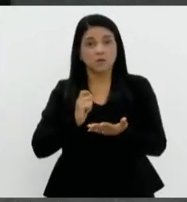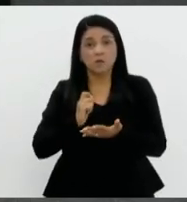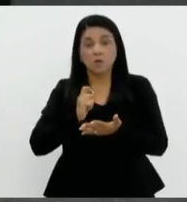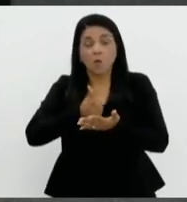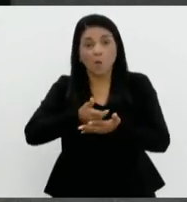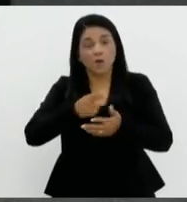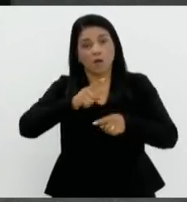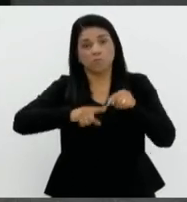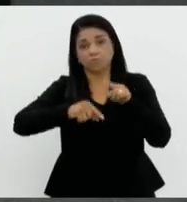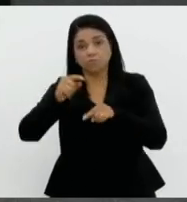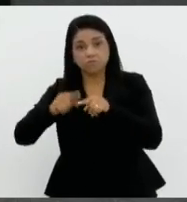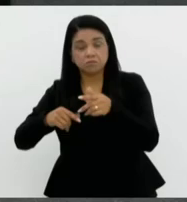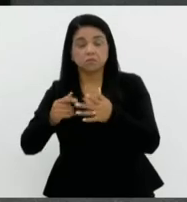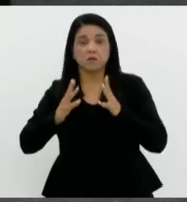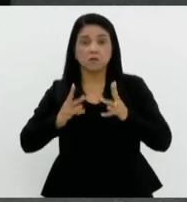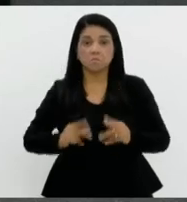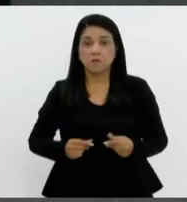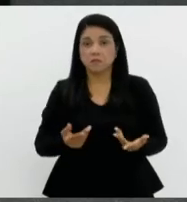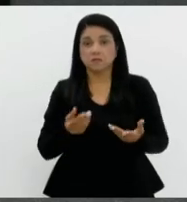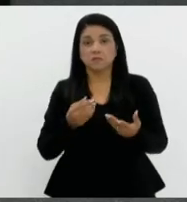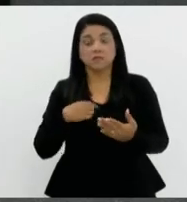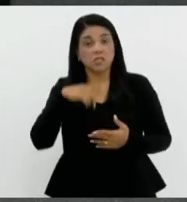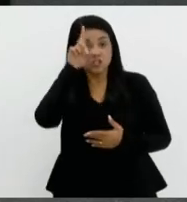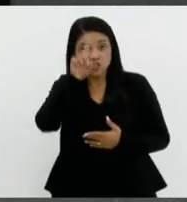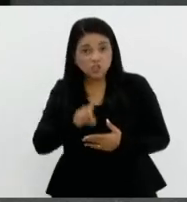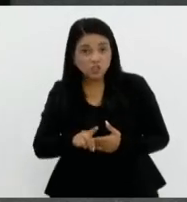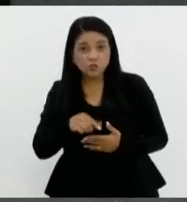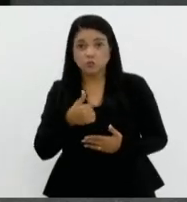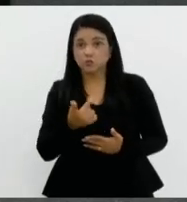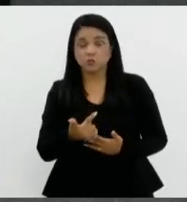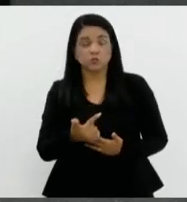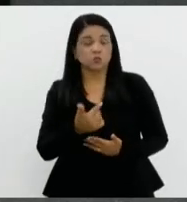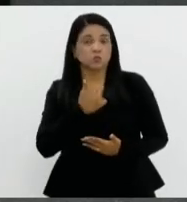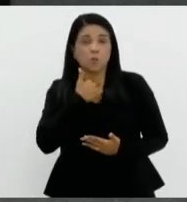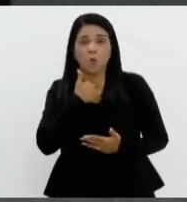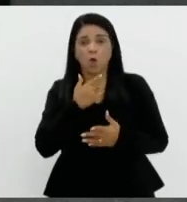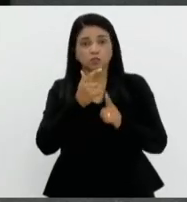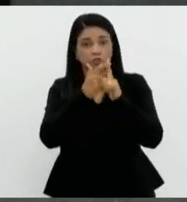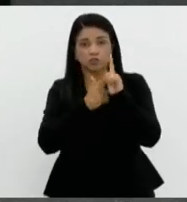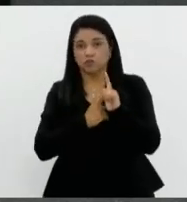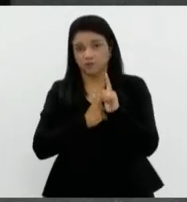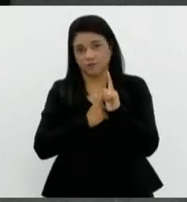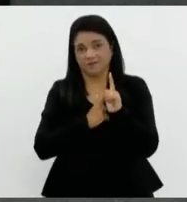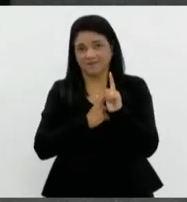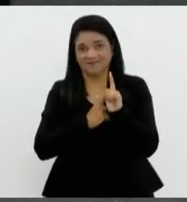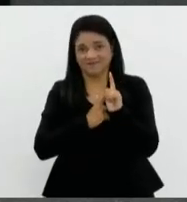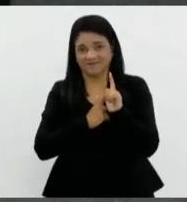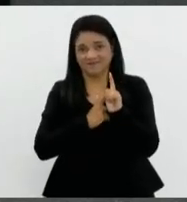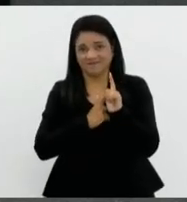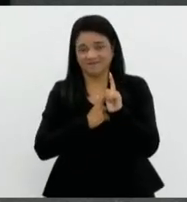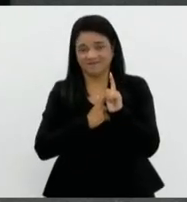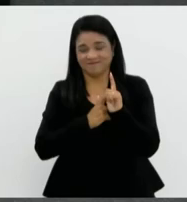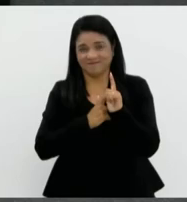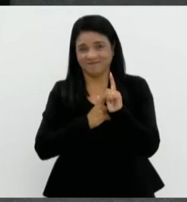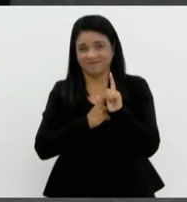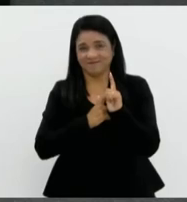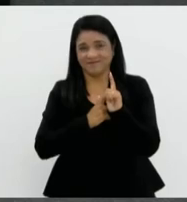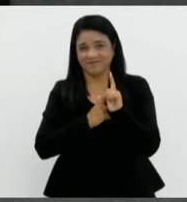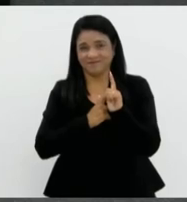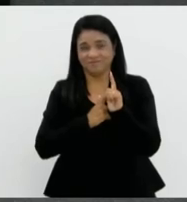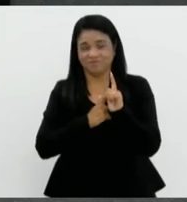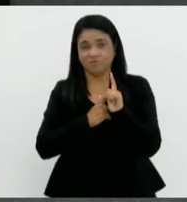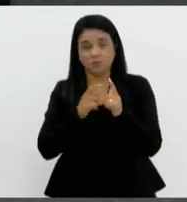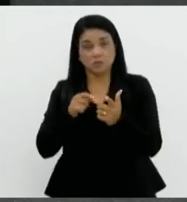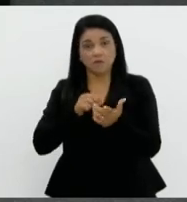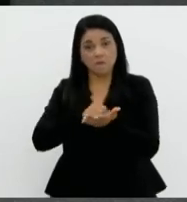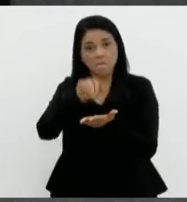limpeza. E as direções não podem contrair dívida, porque senão elas vão ser, como é que se diz, Tia Ju,